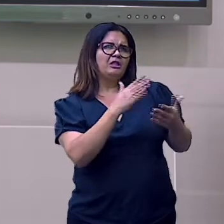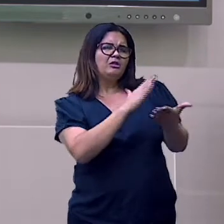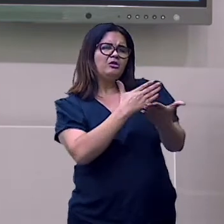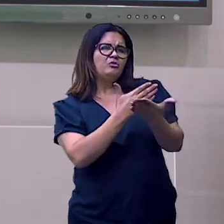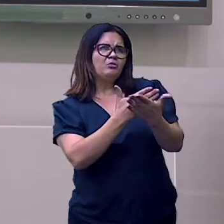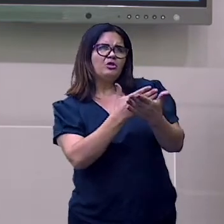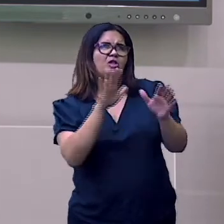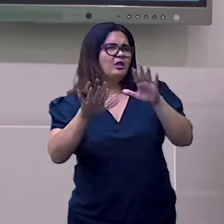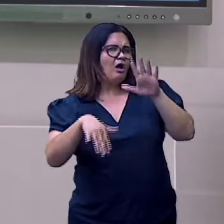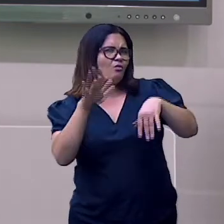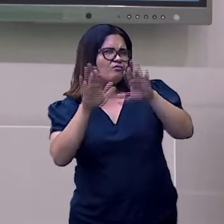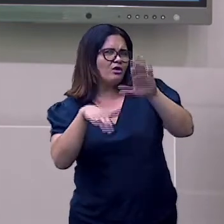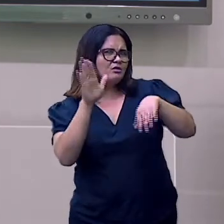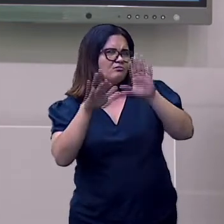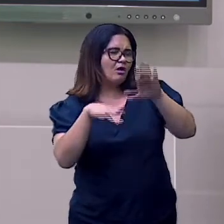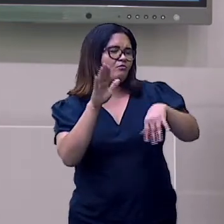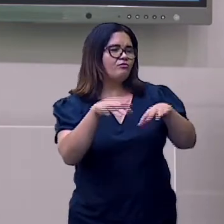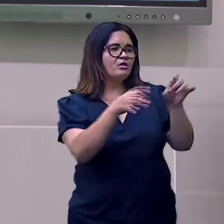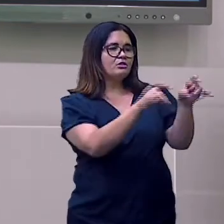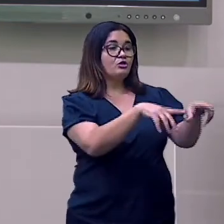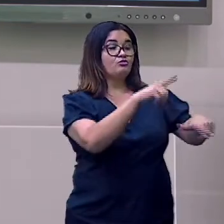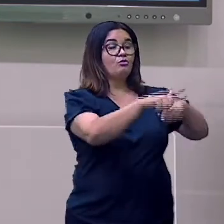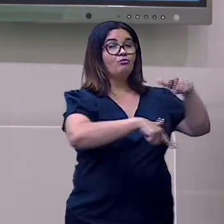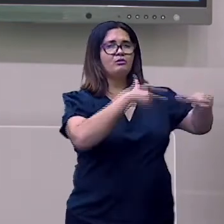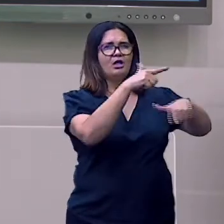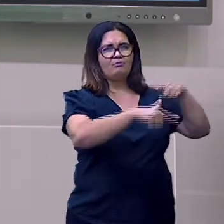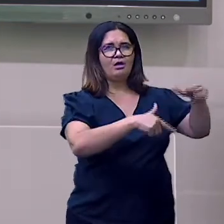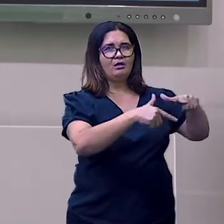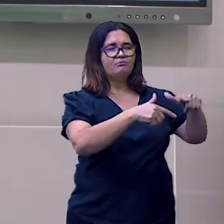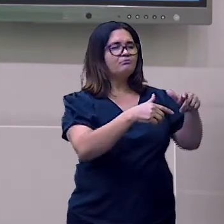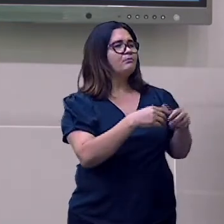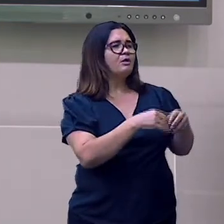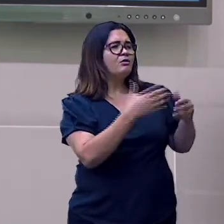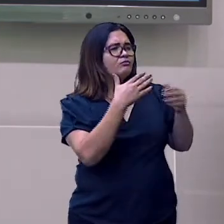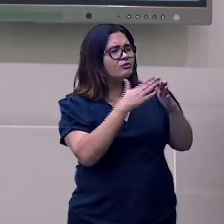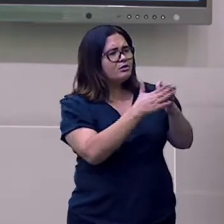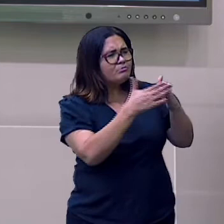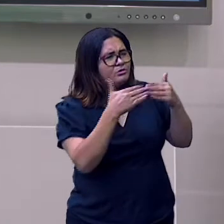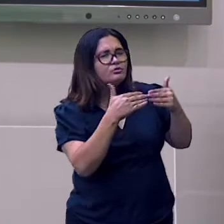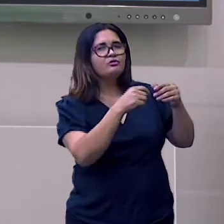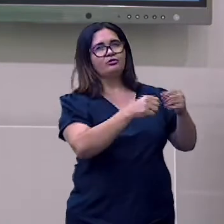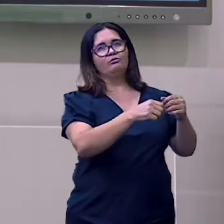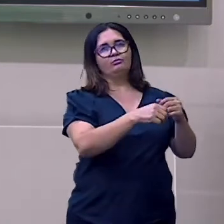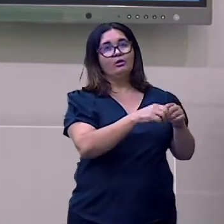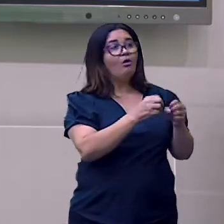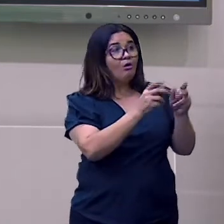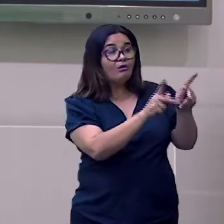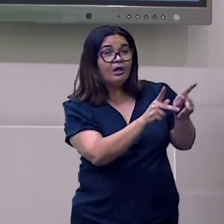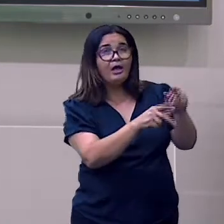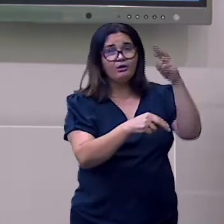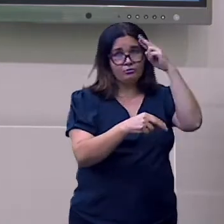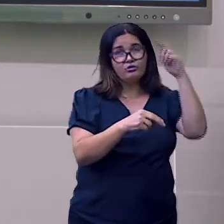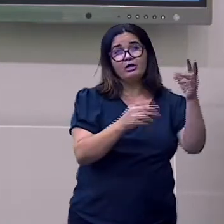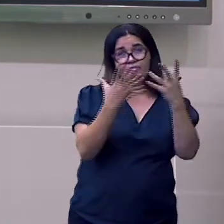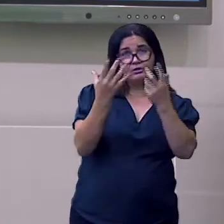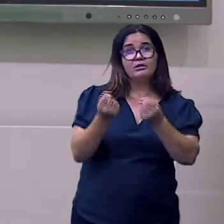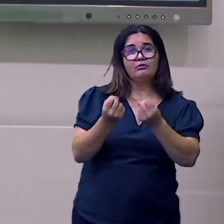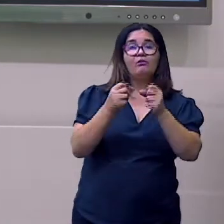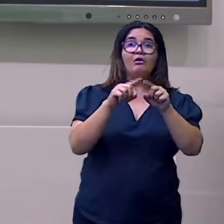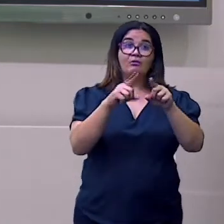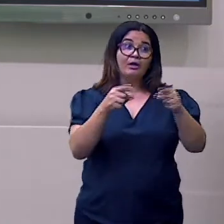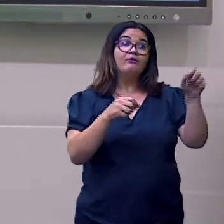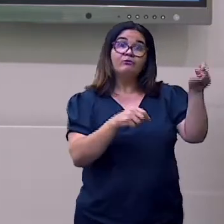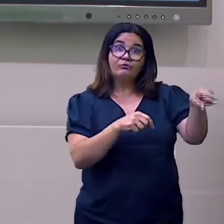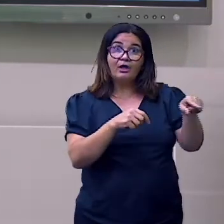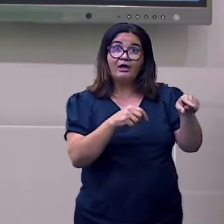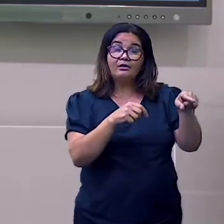ou você pediu para sair, a empresa tem 10 dias para fazer o seu acerto, o acerto ali, né, do